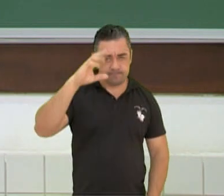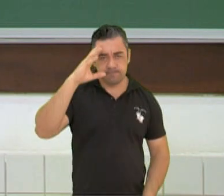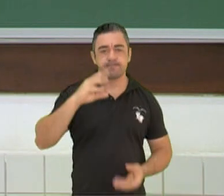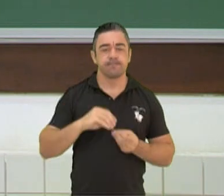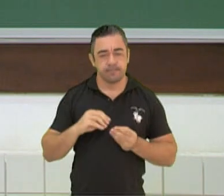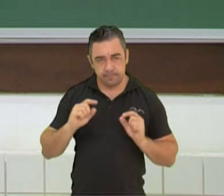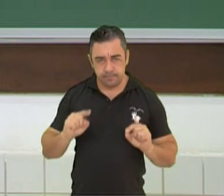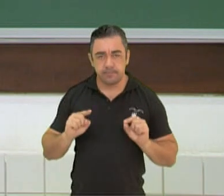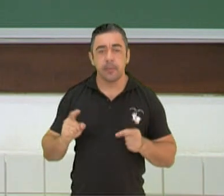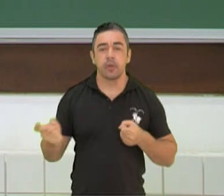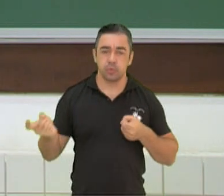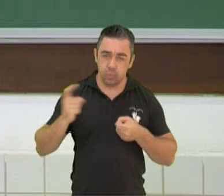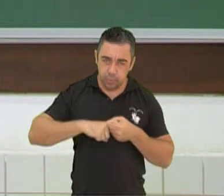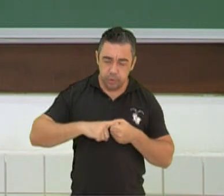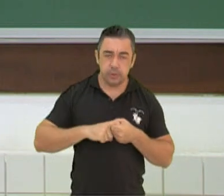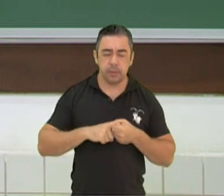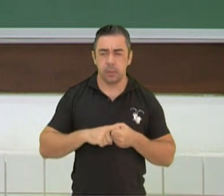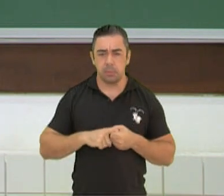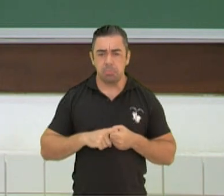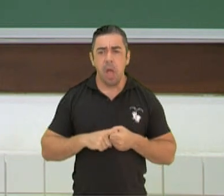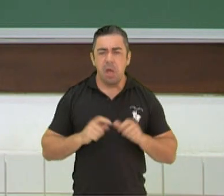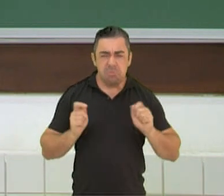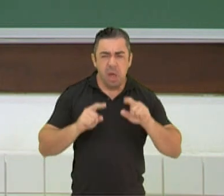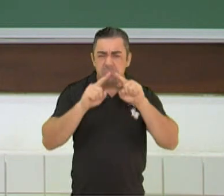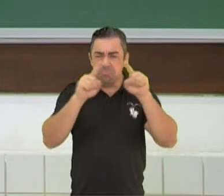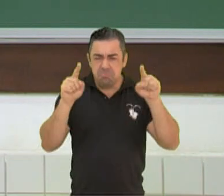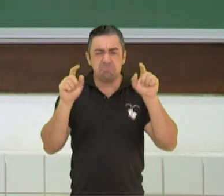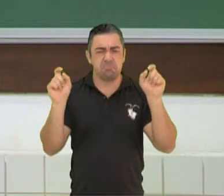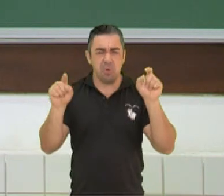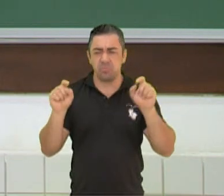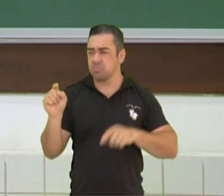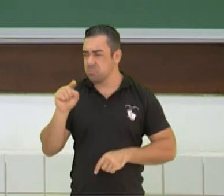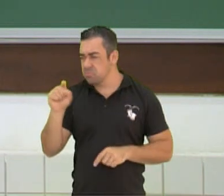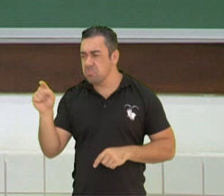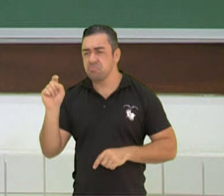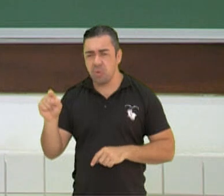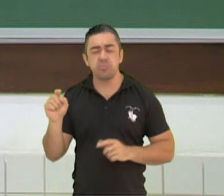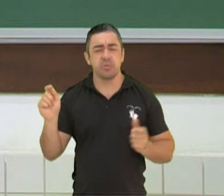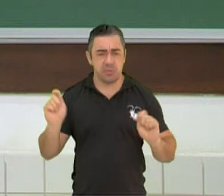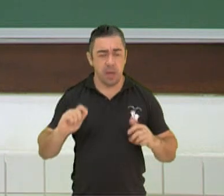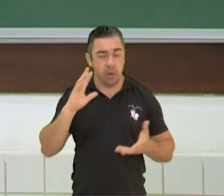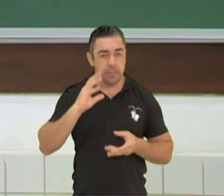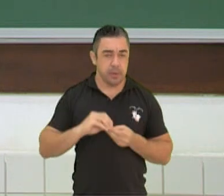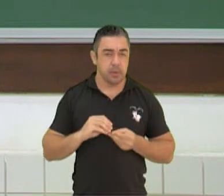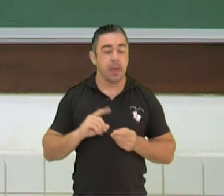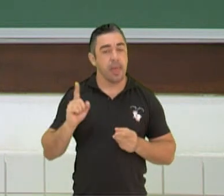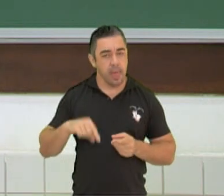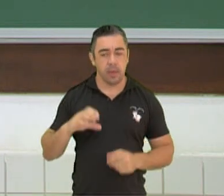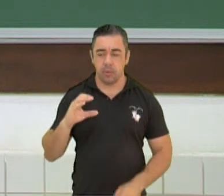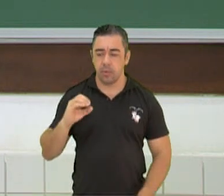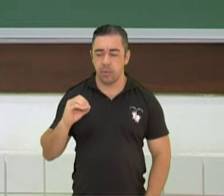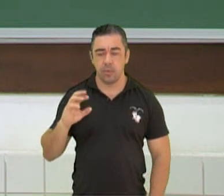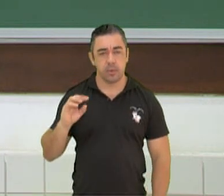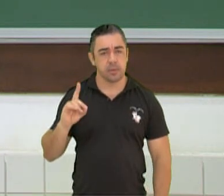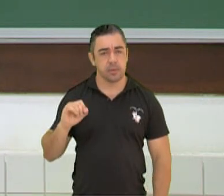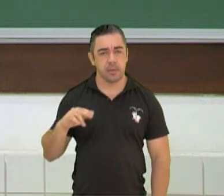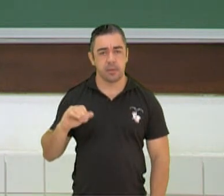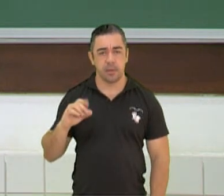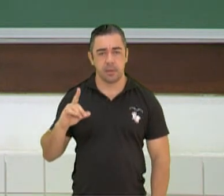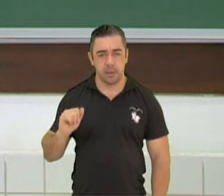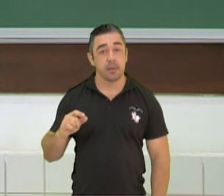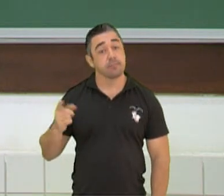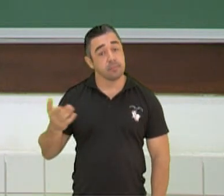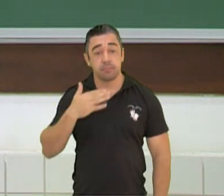Opa, subordinada, né? Não, aqui eu poderia fechar que não causaria problema a minha interpretação. Opa, coordenada. Então,